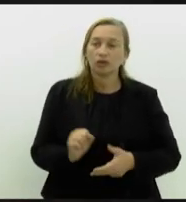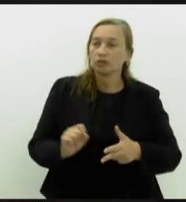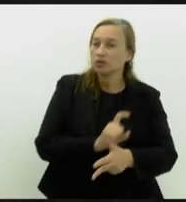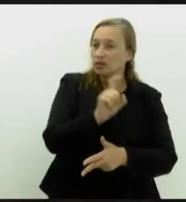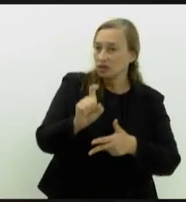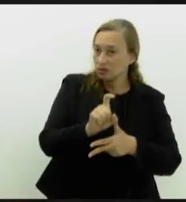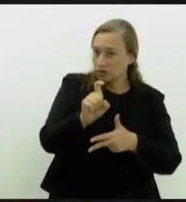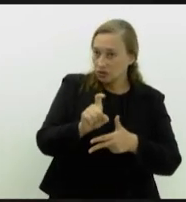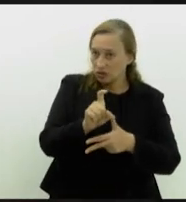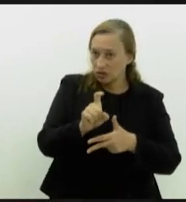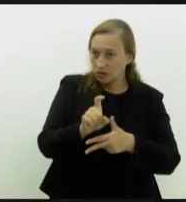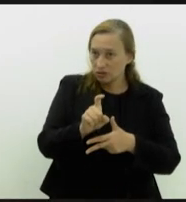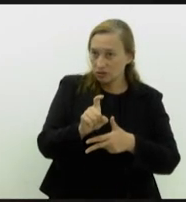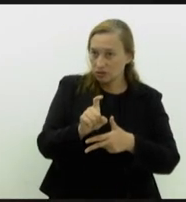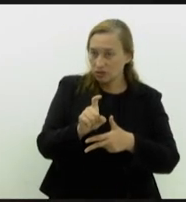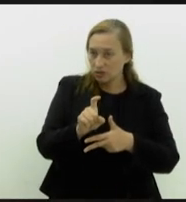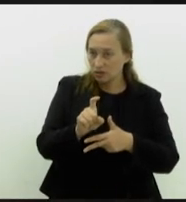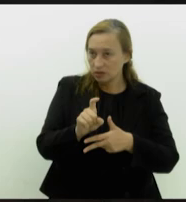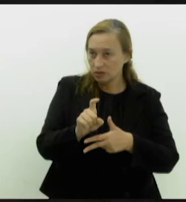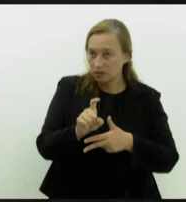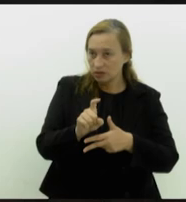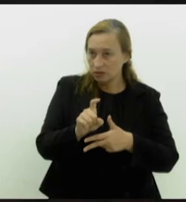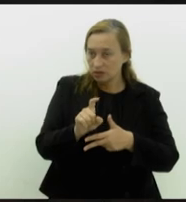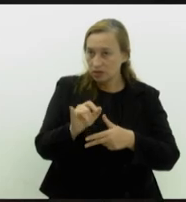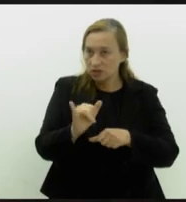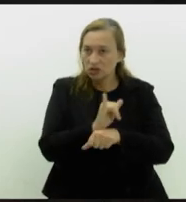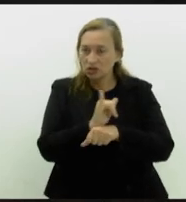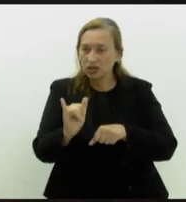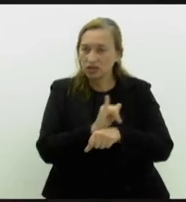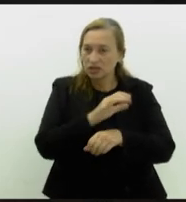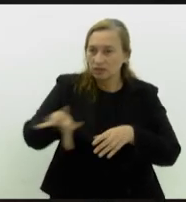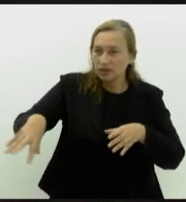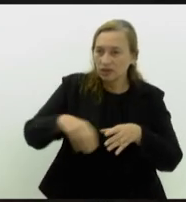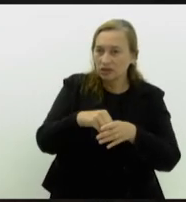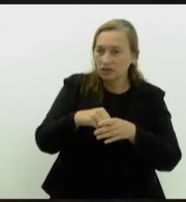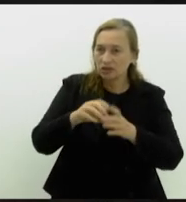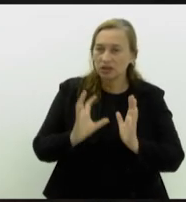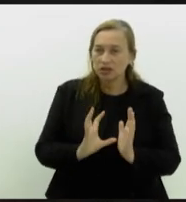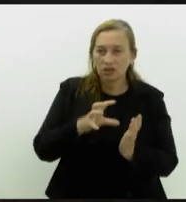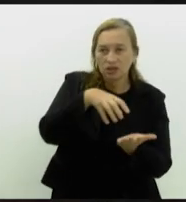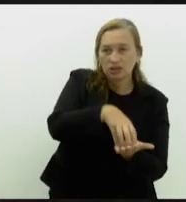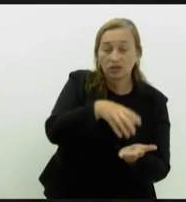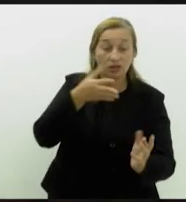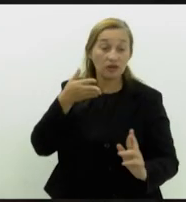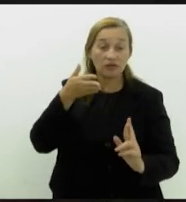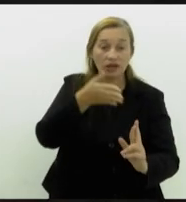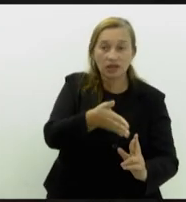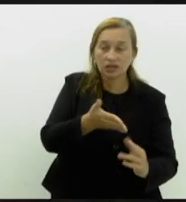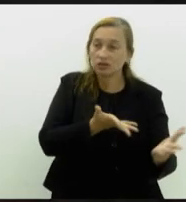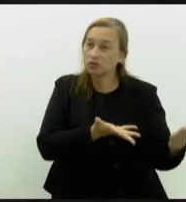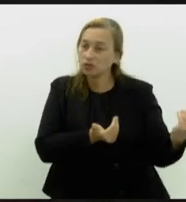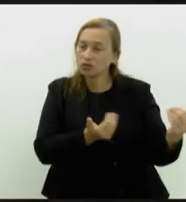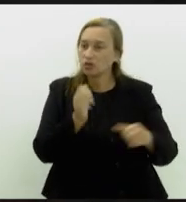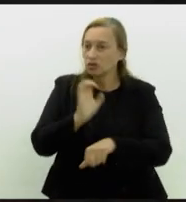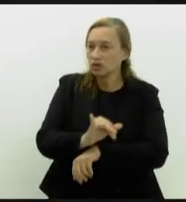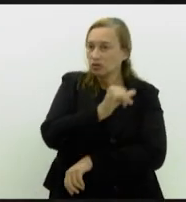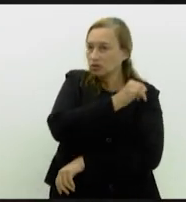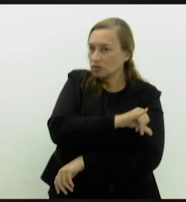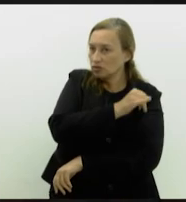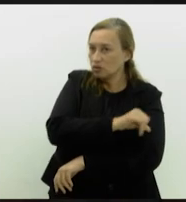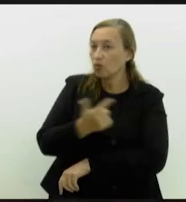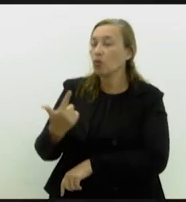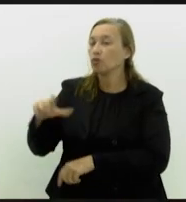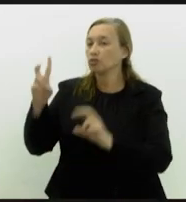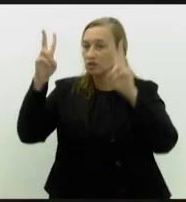a estabelecer parâmetros para implementação de centros de referência da juventude no âmbito do Estado do Rio de Janeiro e